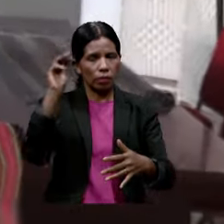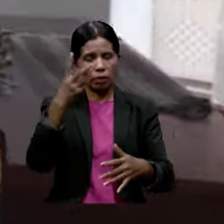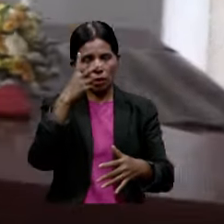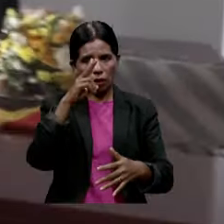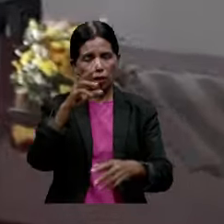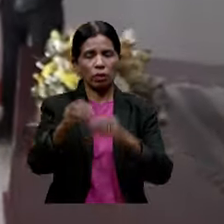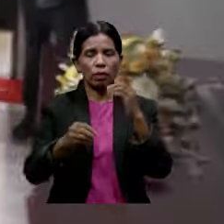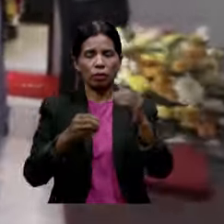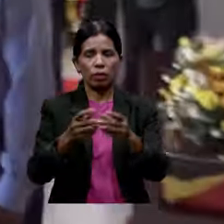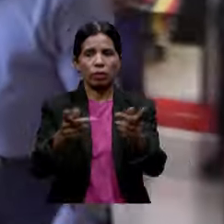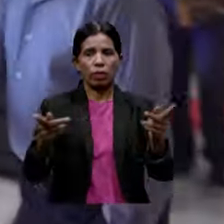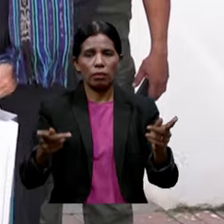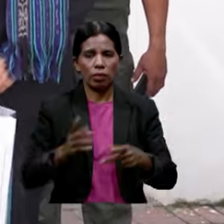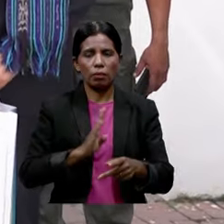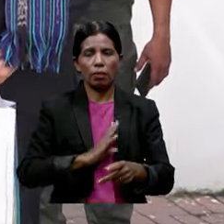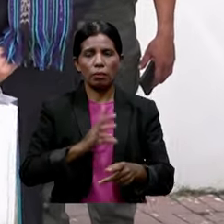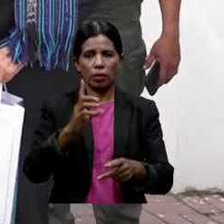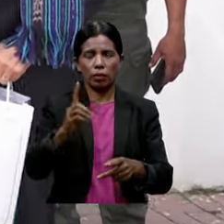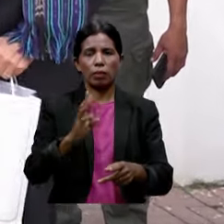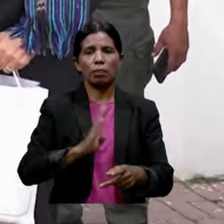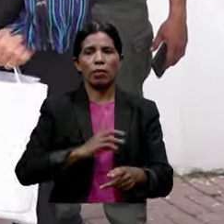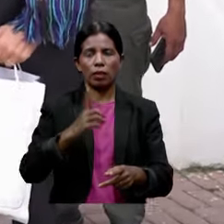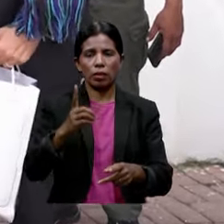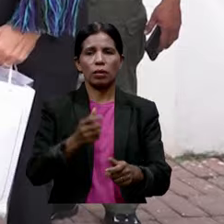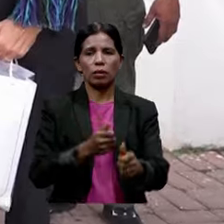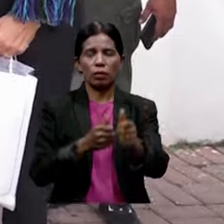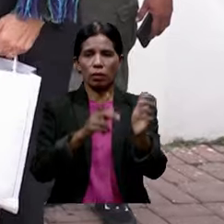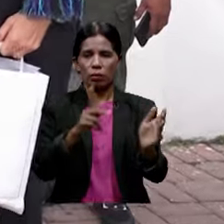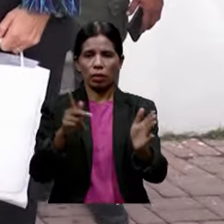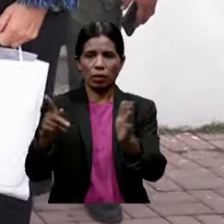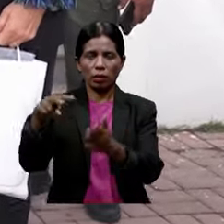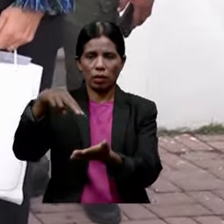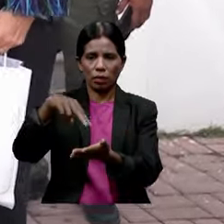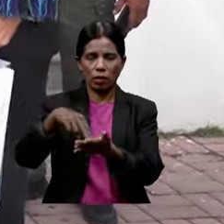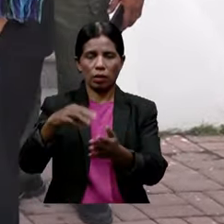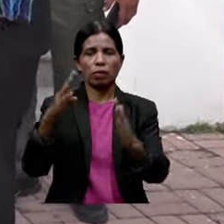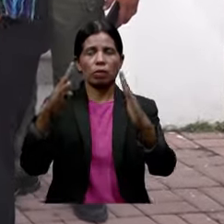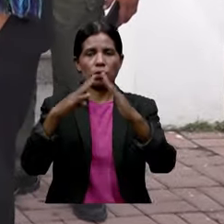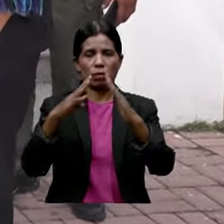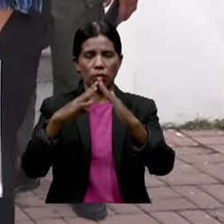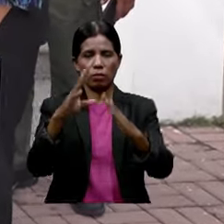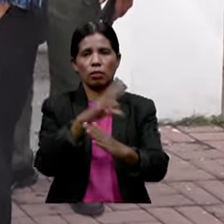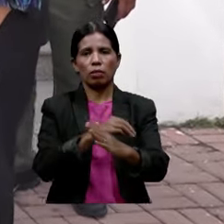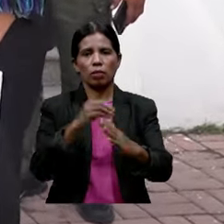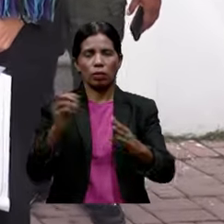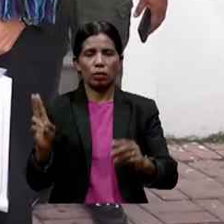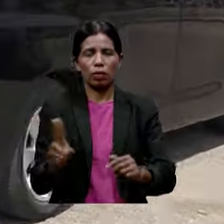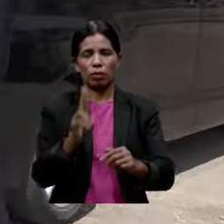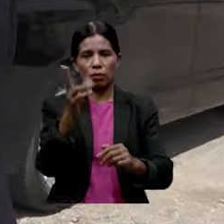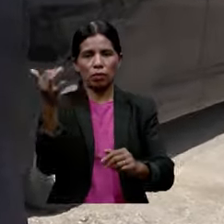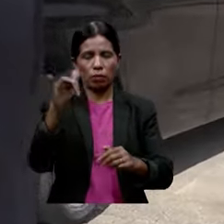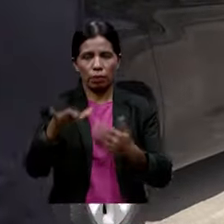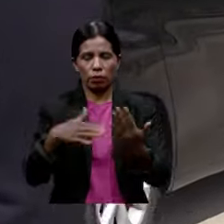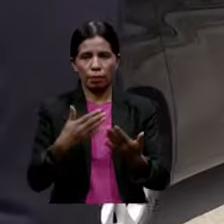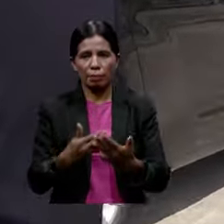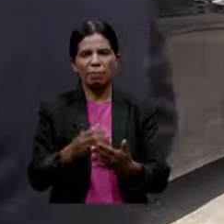reita, RAI e a área Bairro PT, no Baliri, nebeto ir plano a Tuhari, dormitório, ca alojamento, ba universitário Sira.